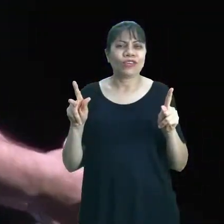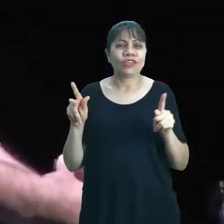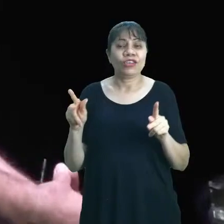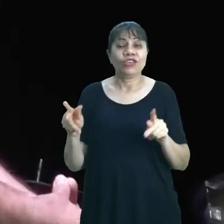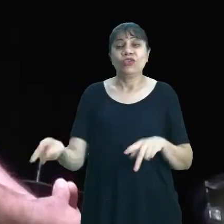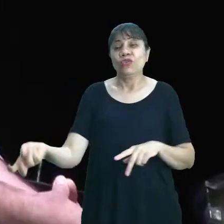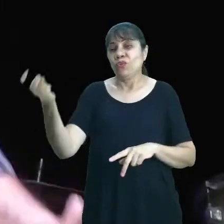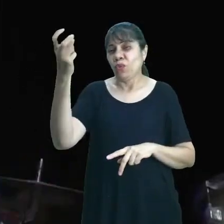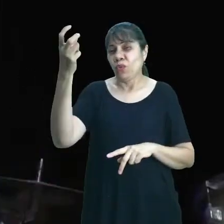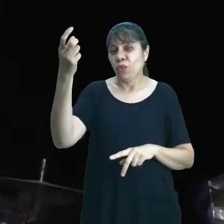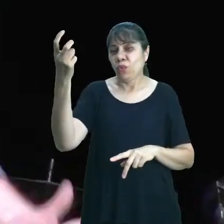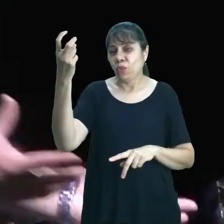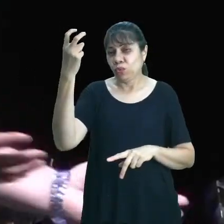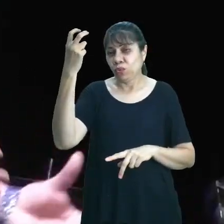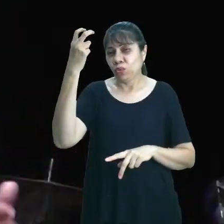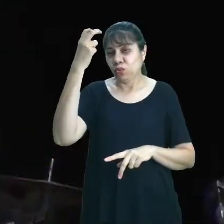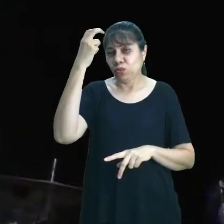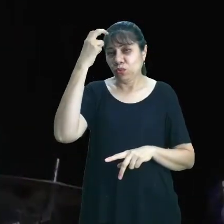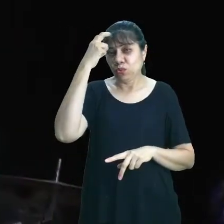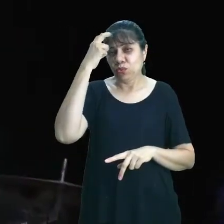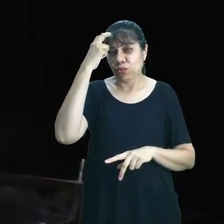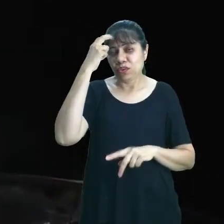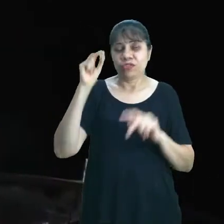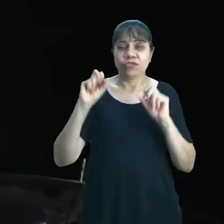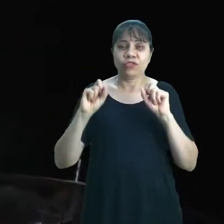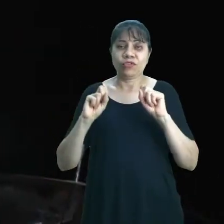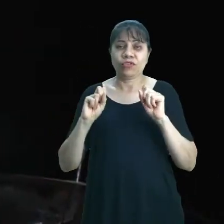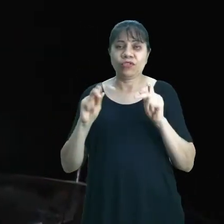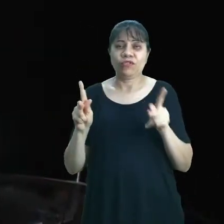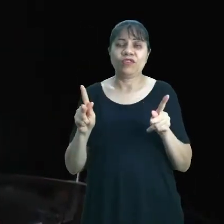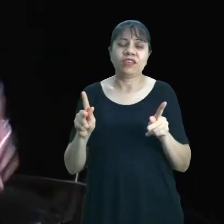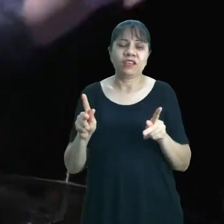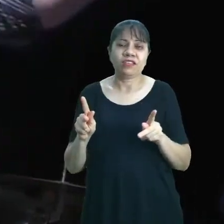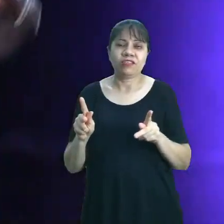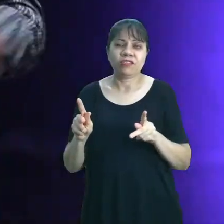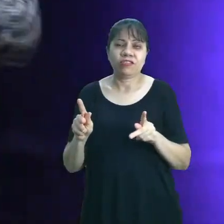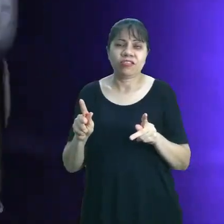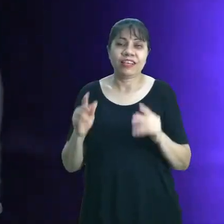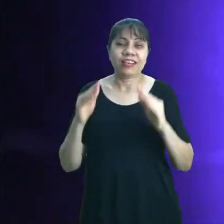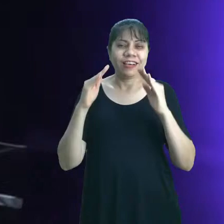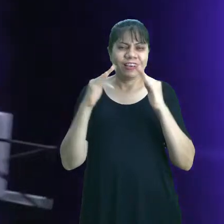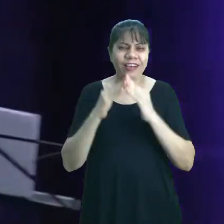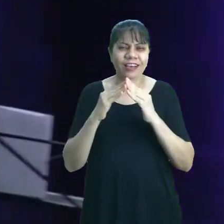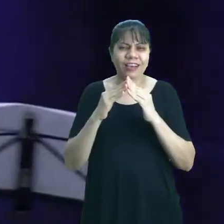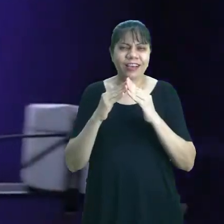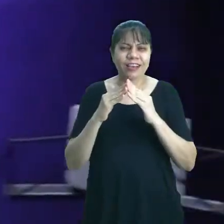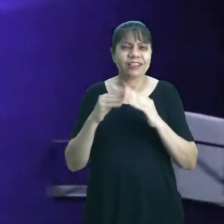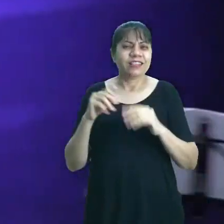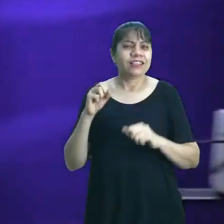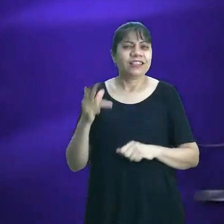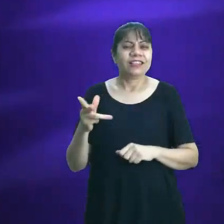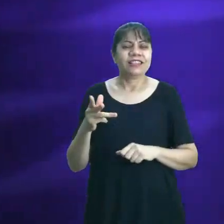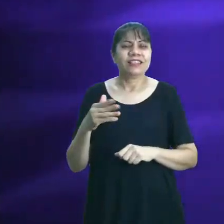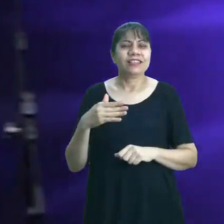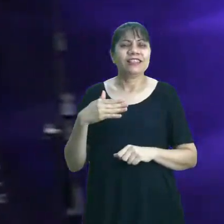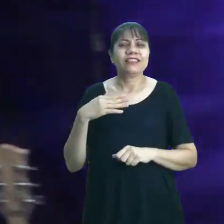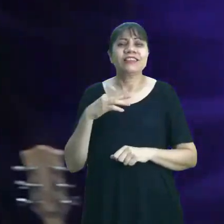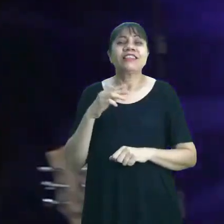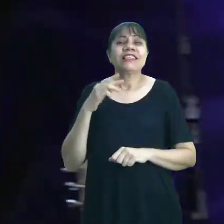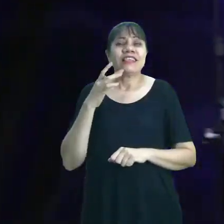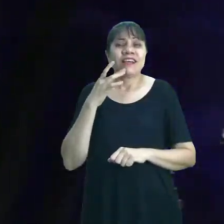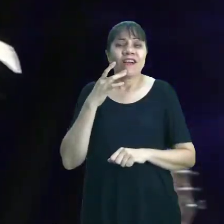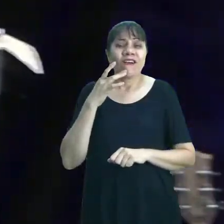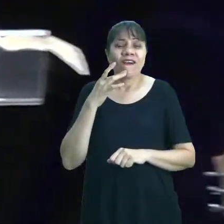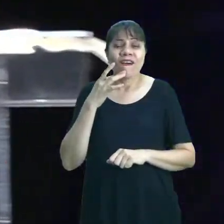dentro de casa, de lares diferentes, nós temos gostos diferentes, nós